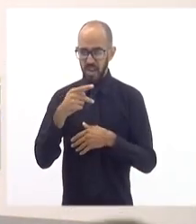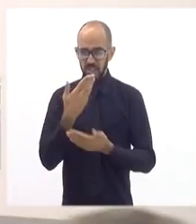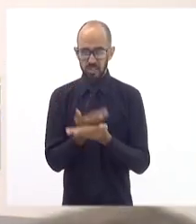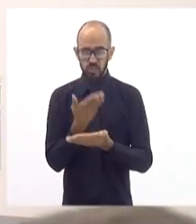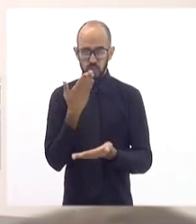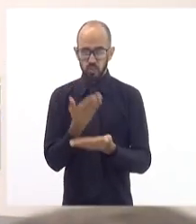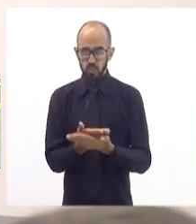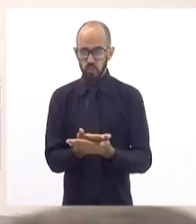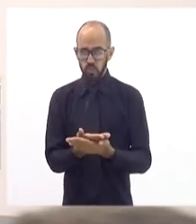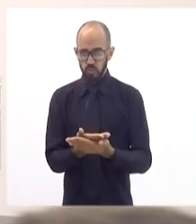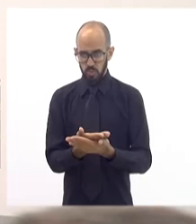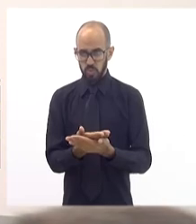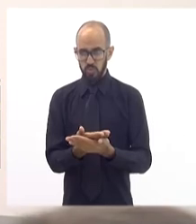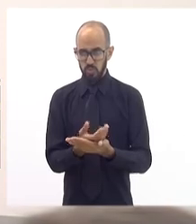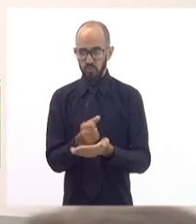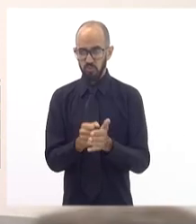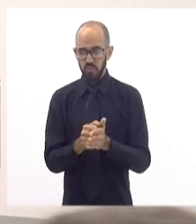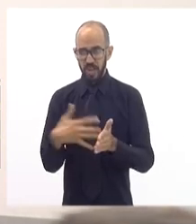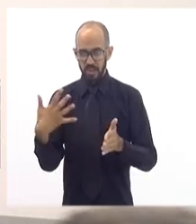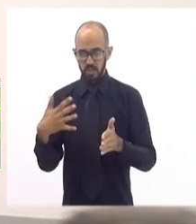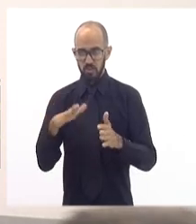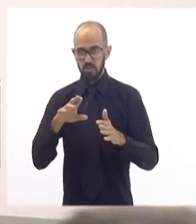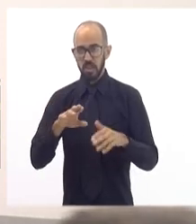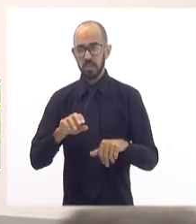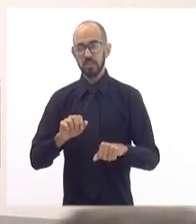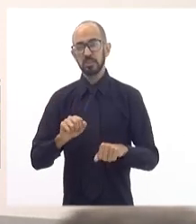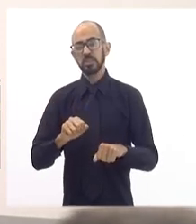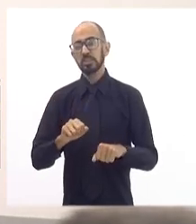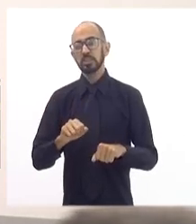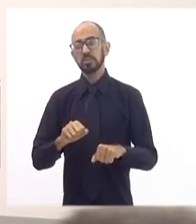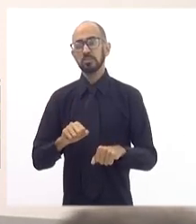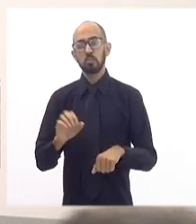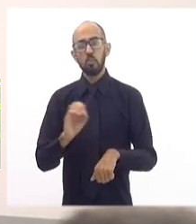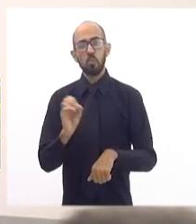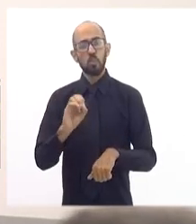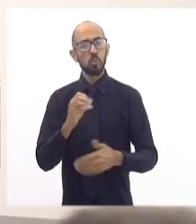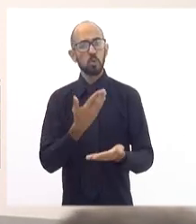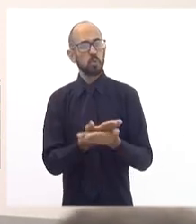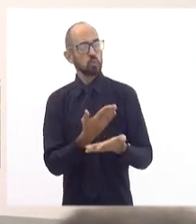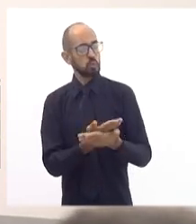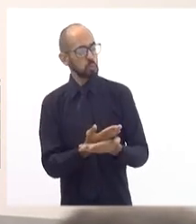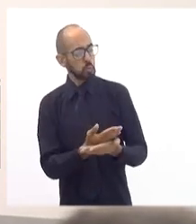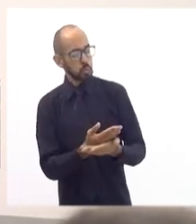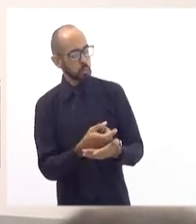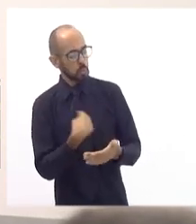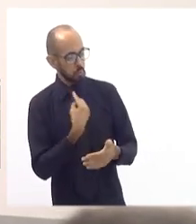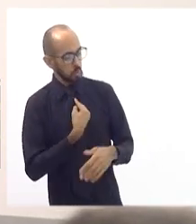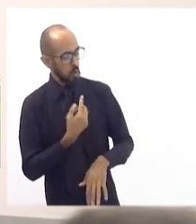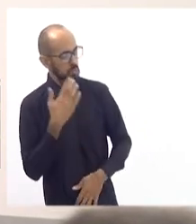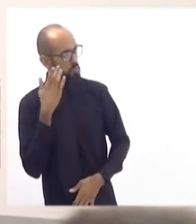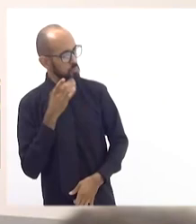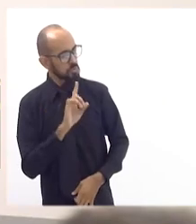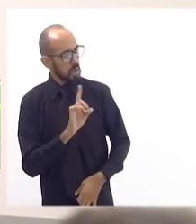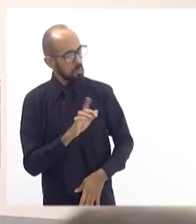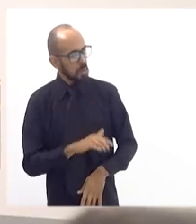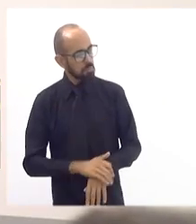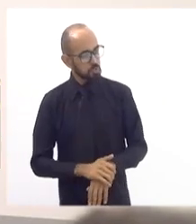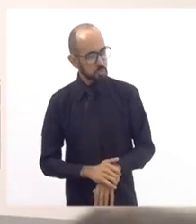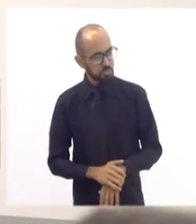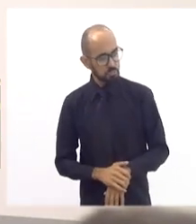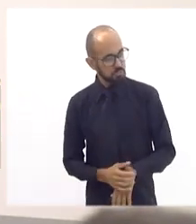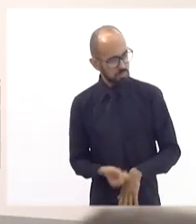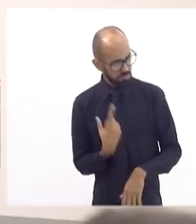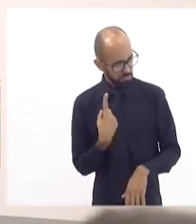de estudos nenhum estudo chegou ao nosso conhecimento é deputado a bolsinha